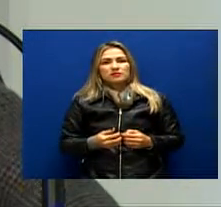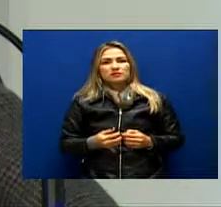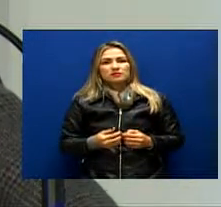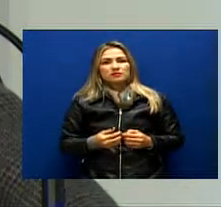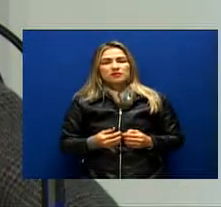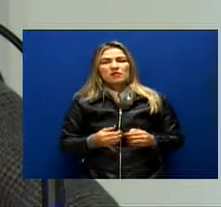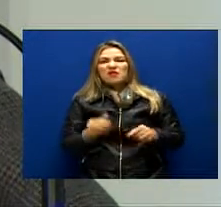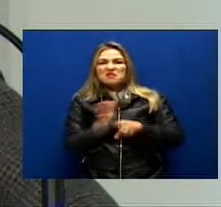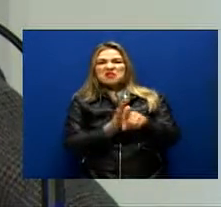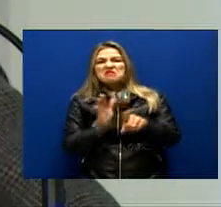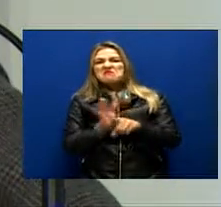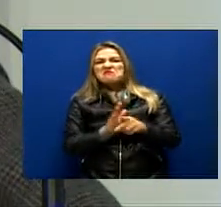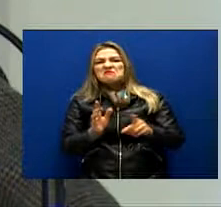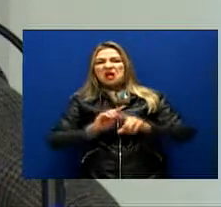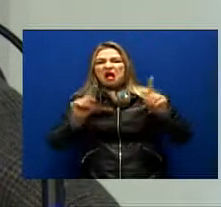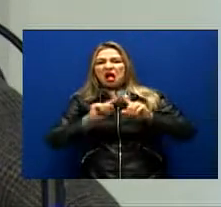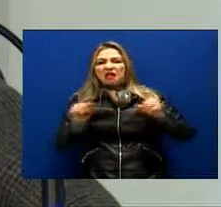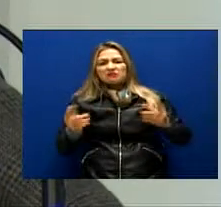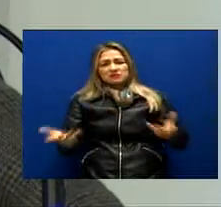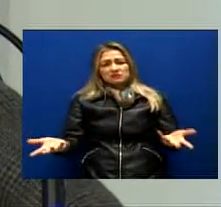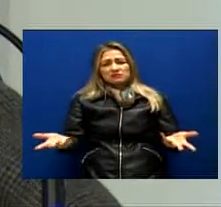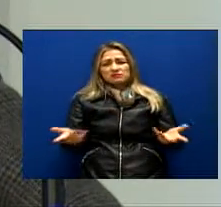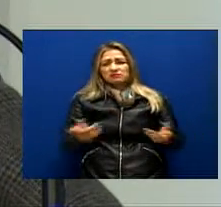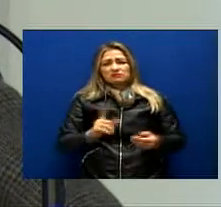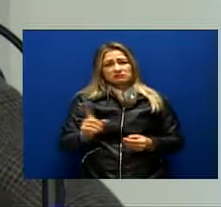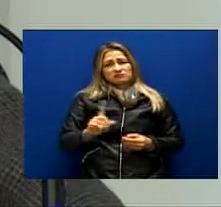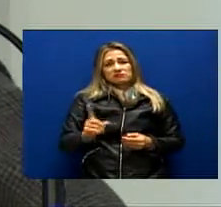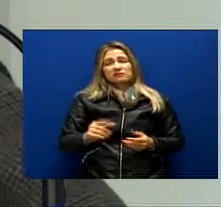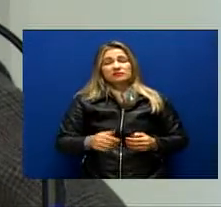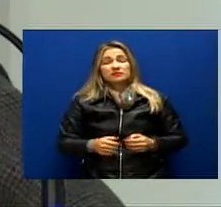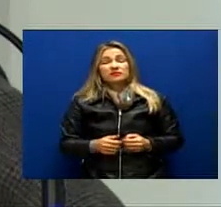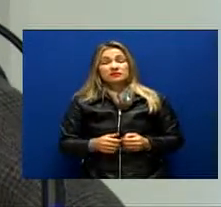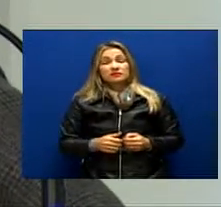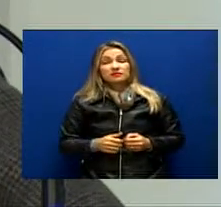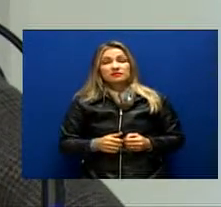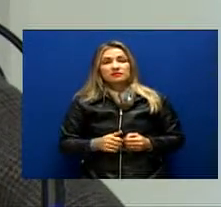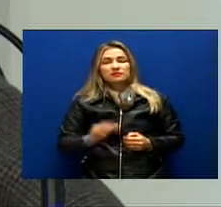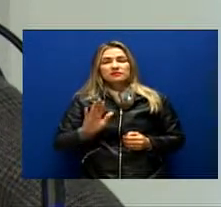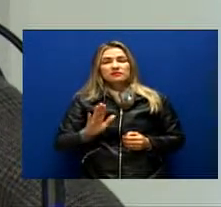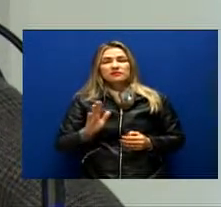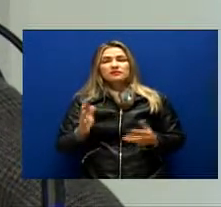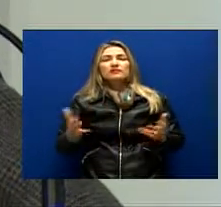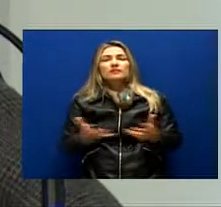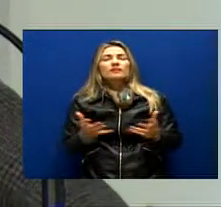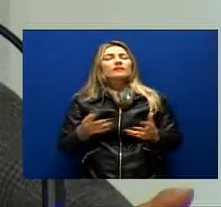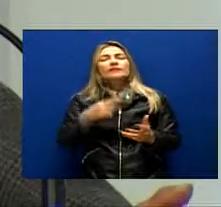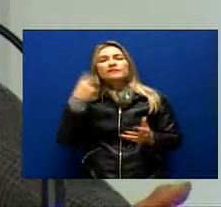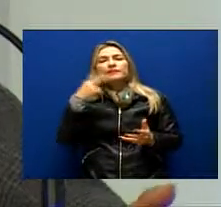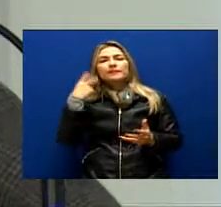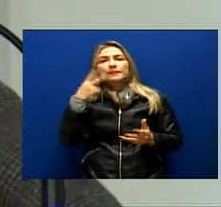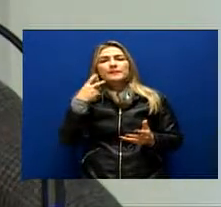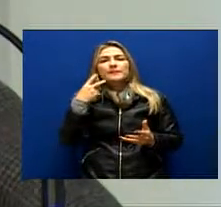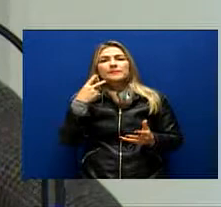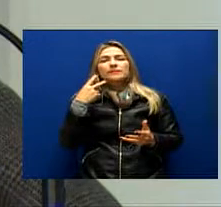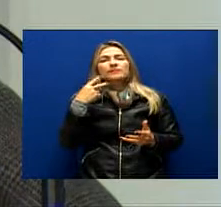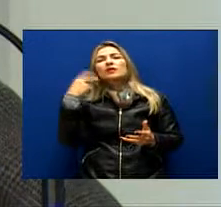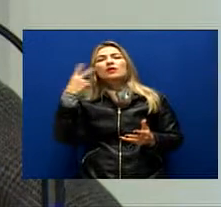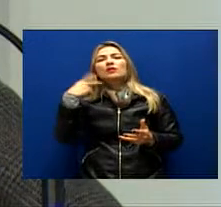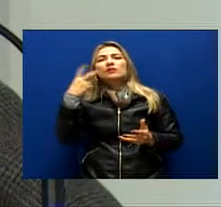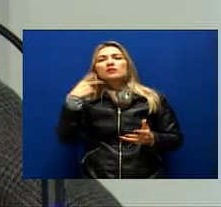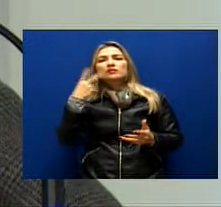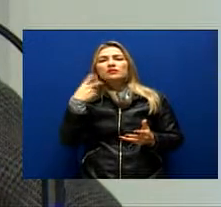Não. Agora, o vereador Péricles agora vai fazer um projeto aqui contra a coquefobia?